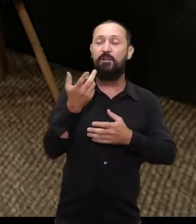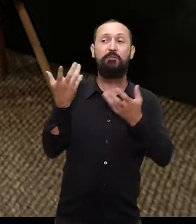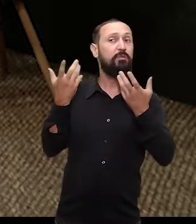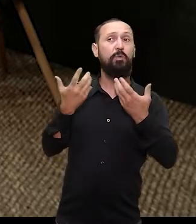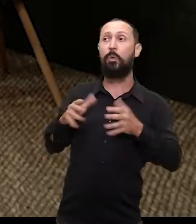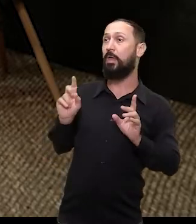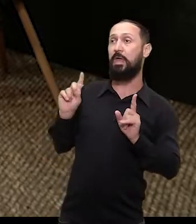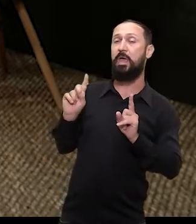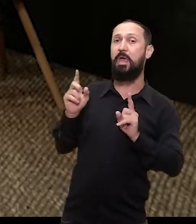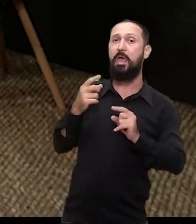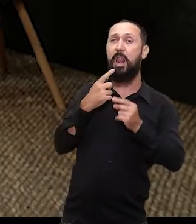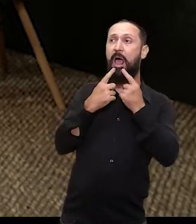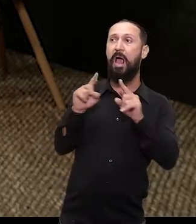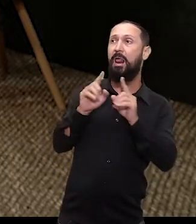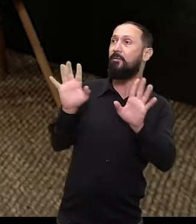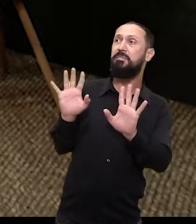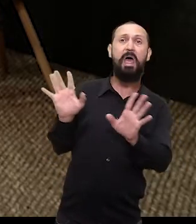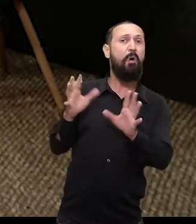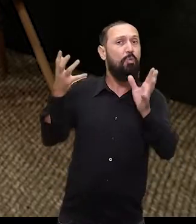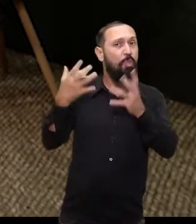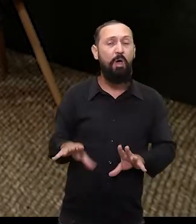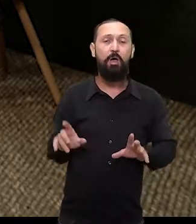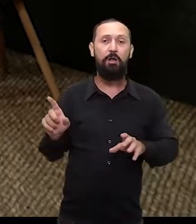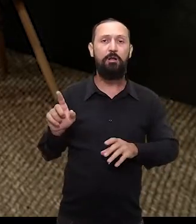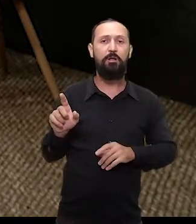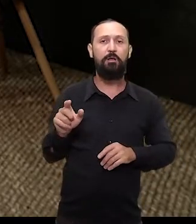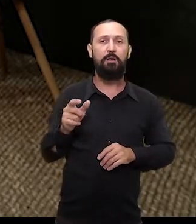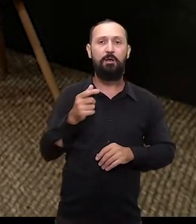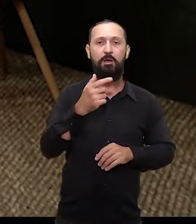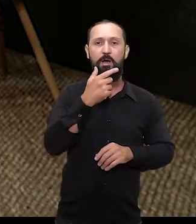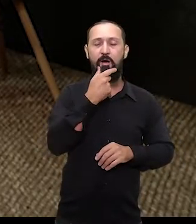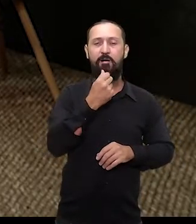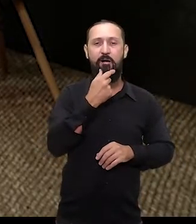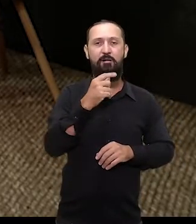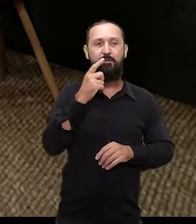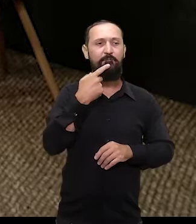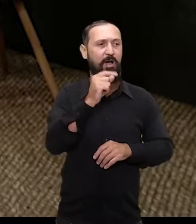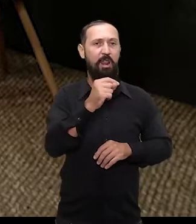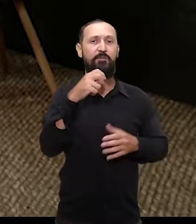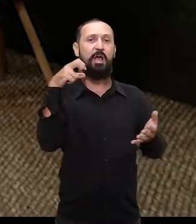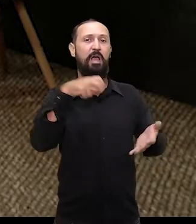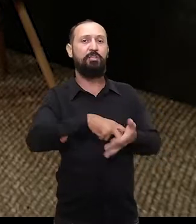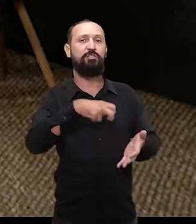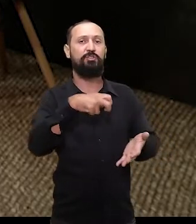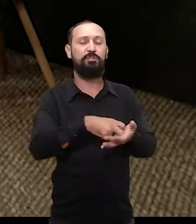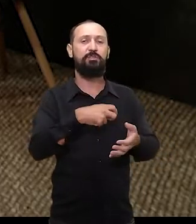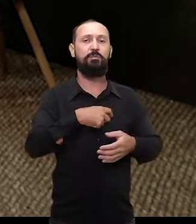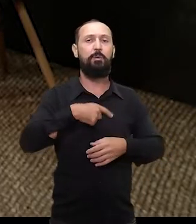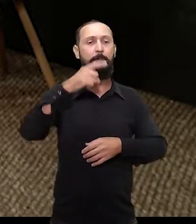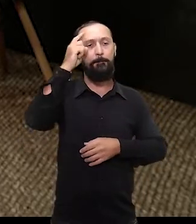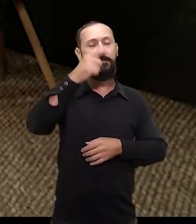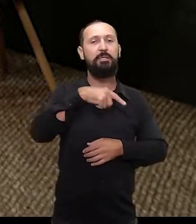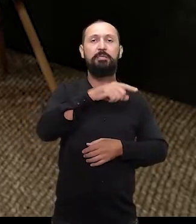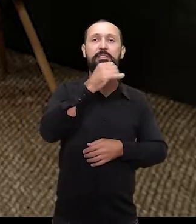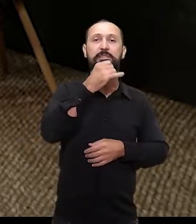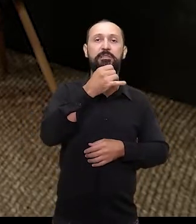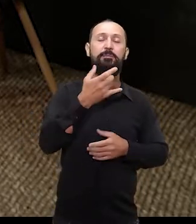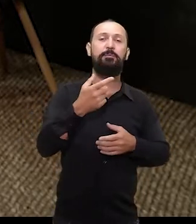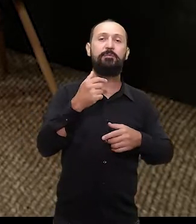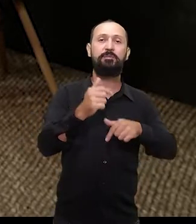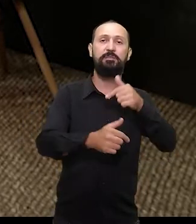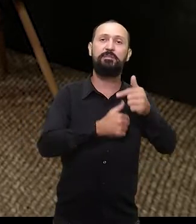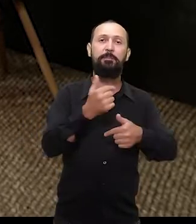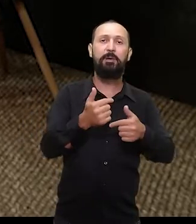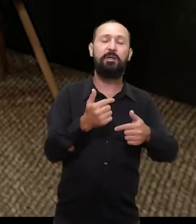se negava reclamava dessa atitude dele ele a castigava mandando